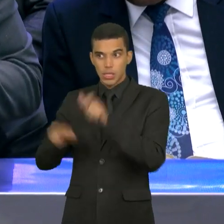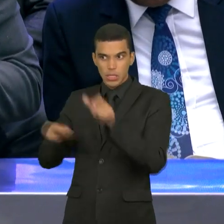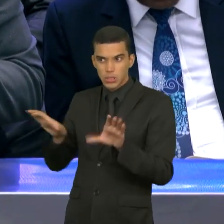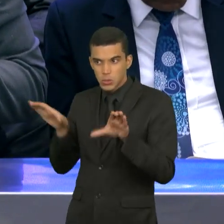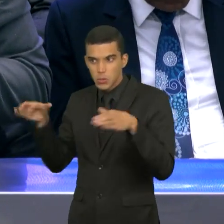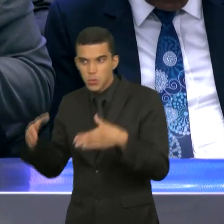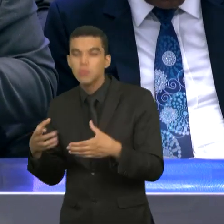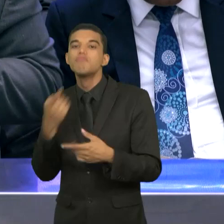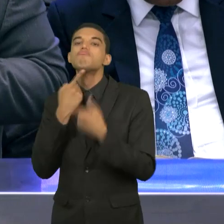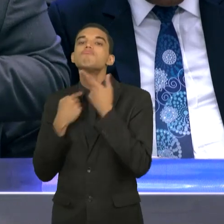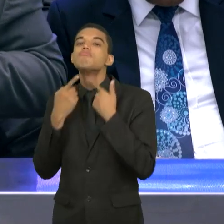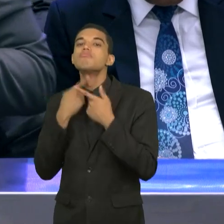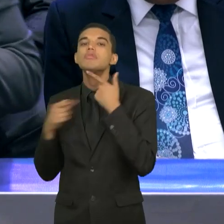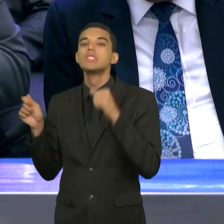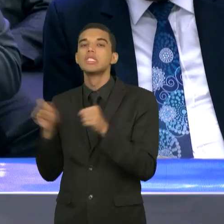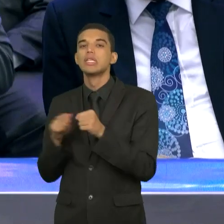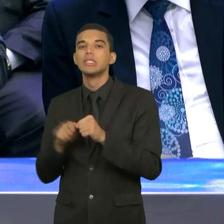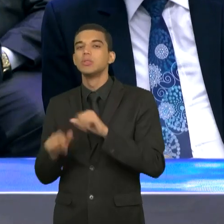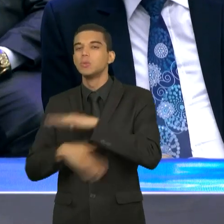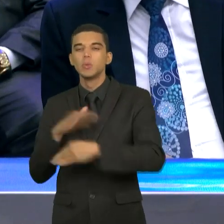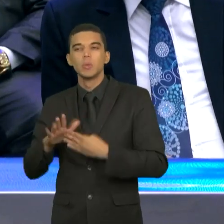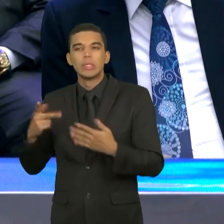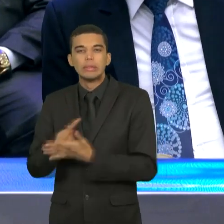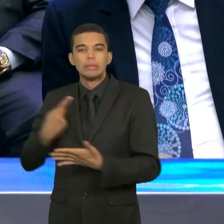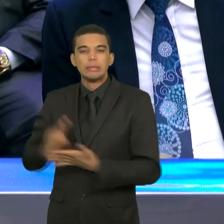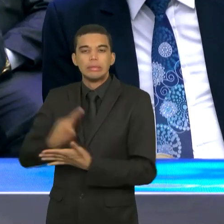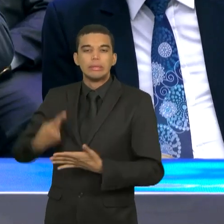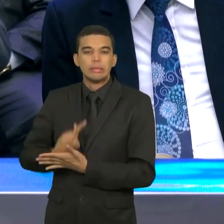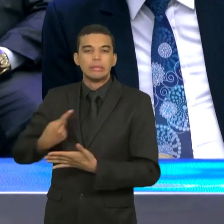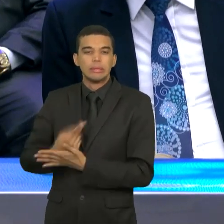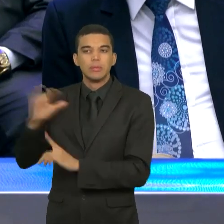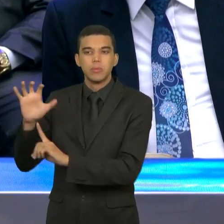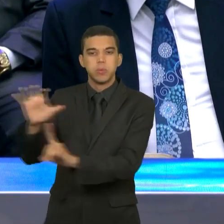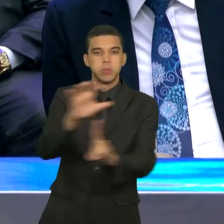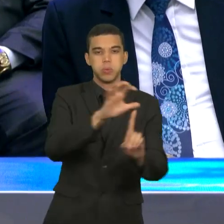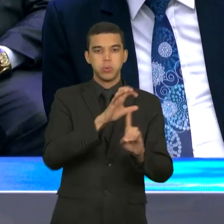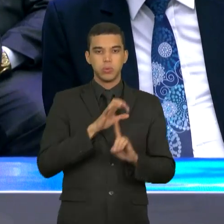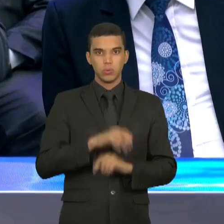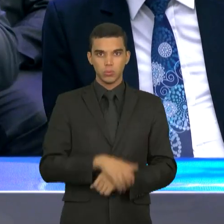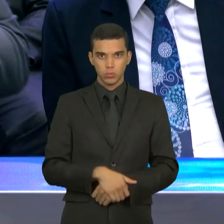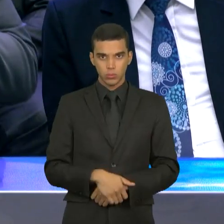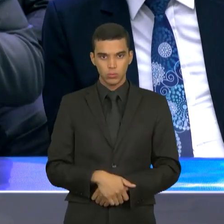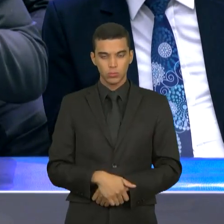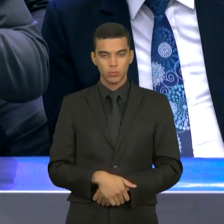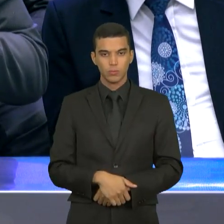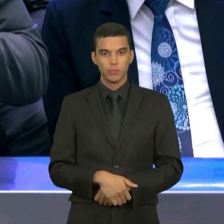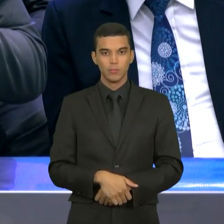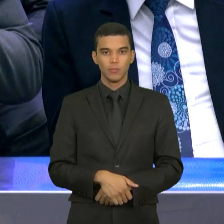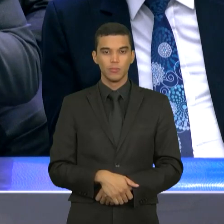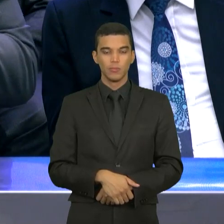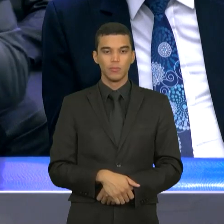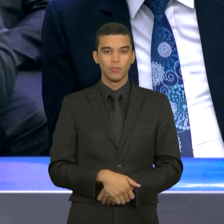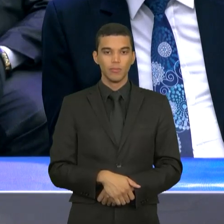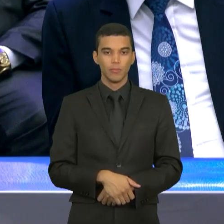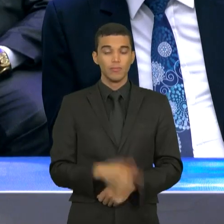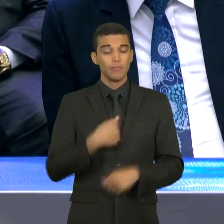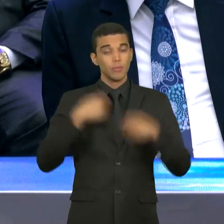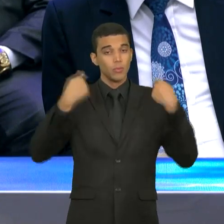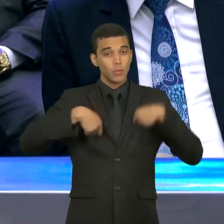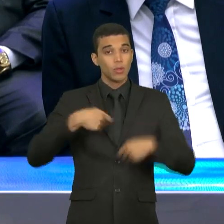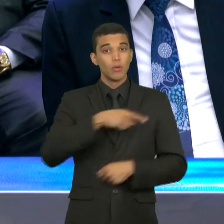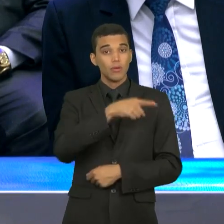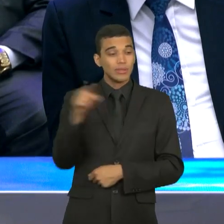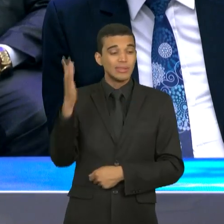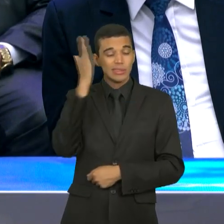mais fundamentais eu tô saindo desse negócio aqui para falar dos fundamentos mas eu preciso que você